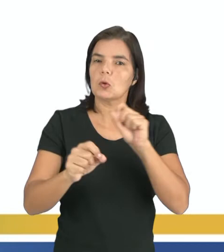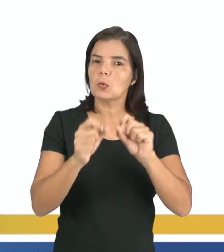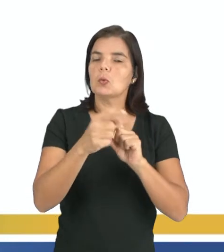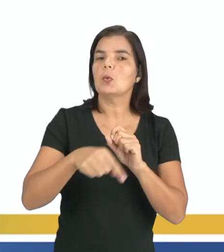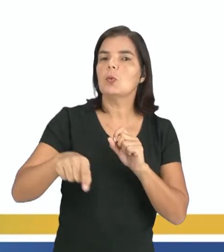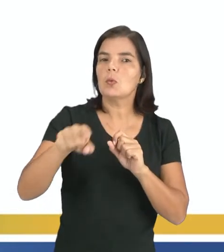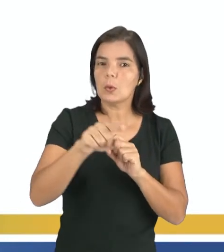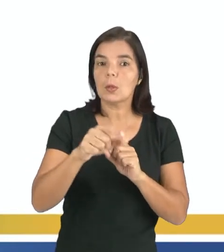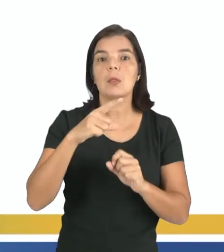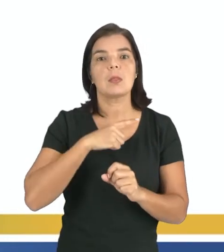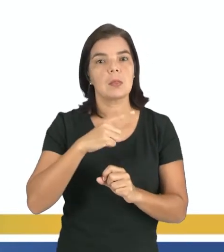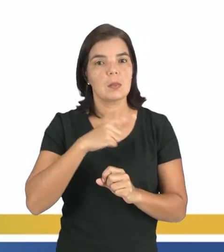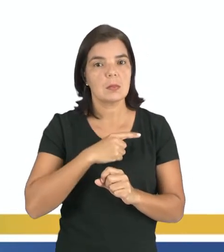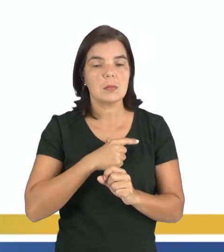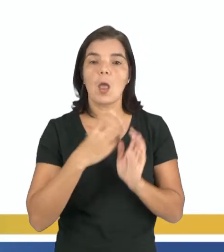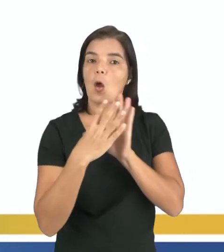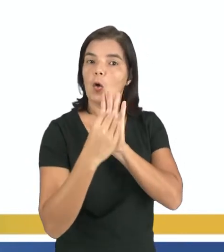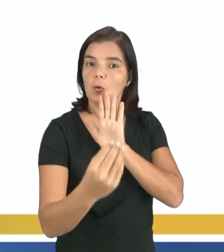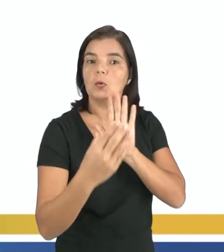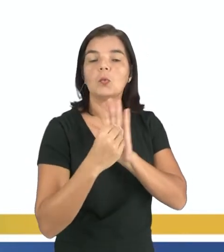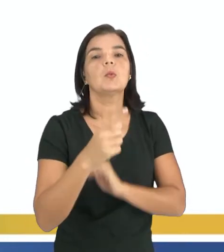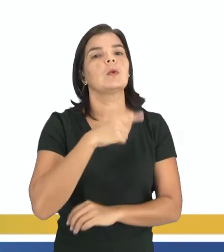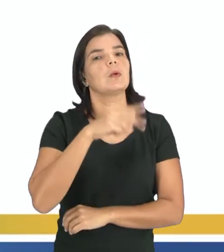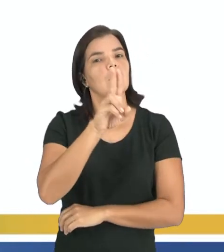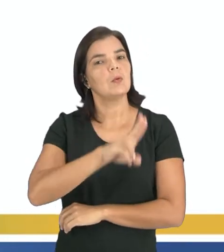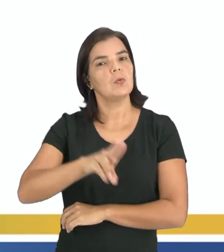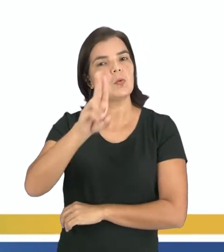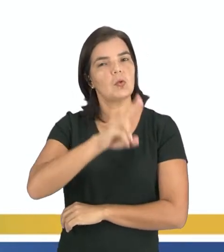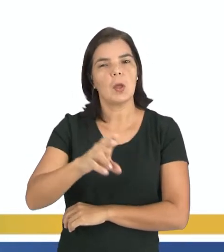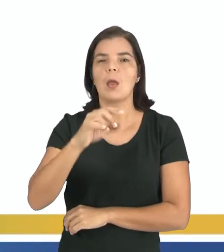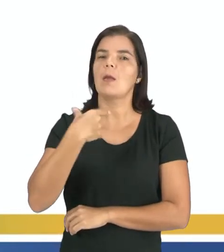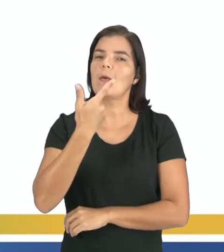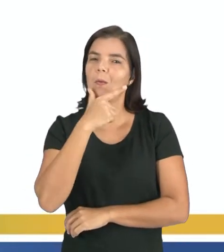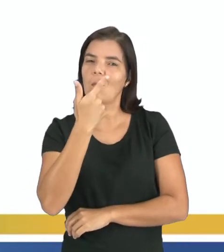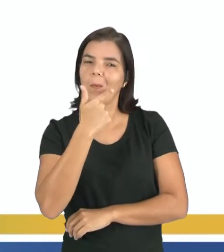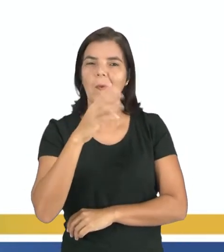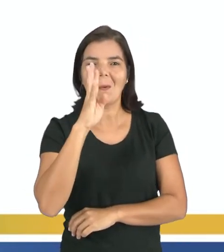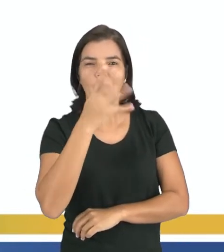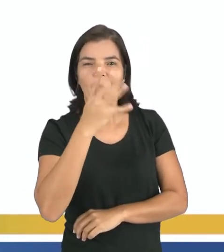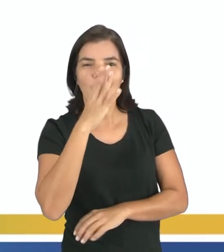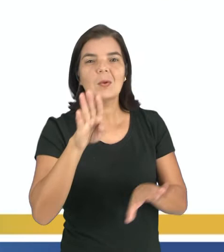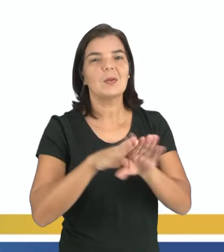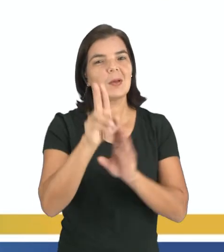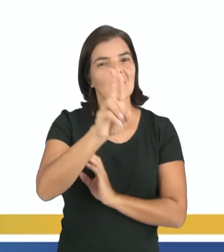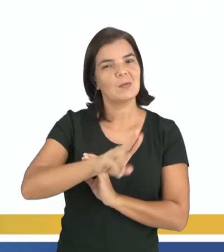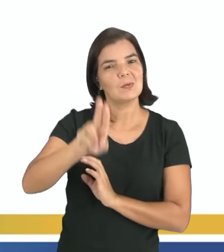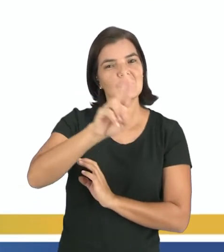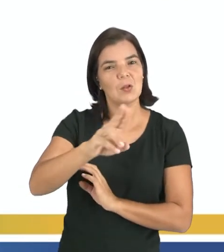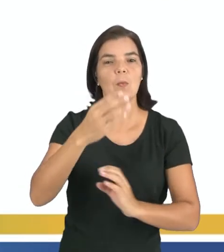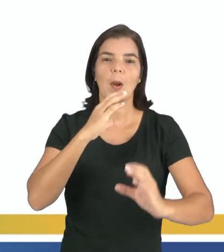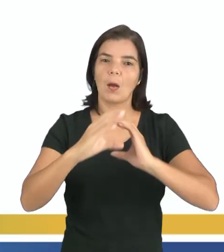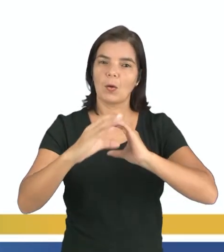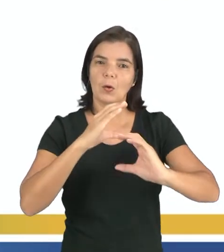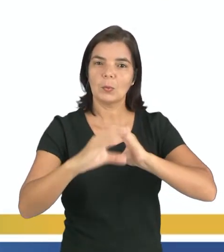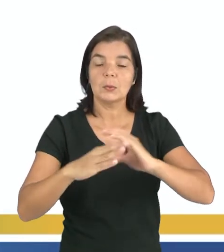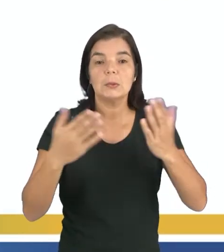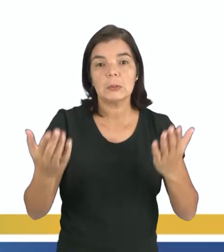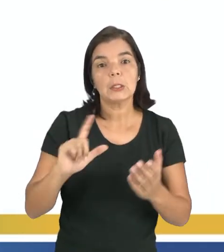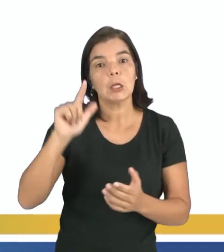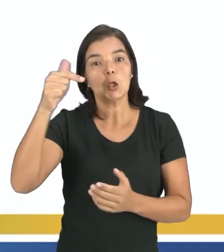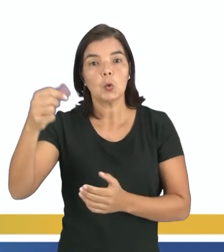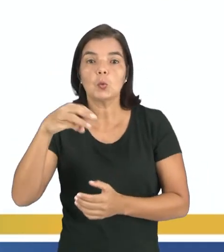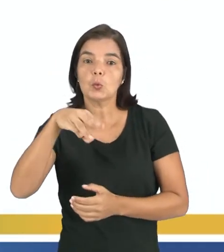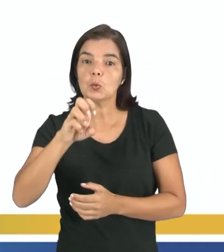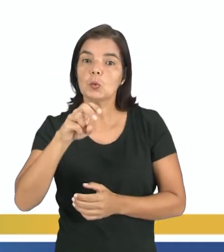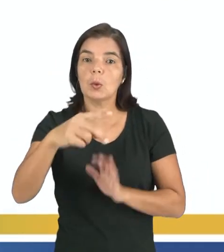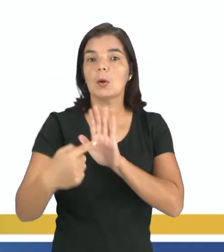ter percebido que tem aquele meme que a gente usa, que tem ironia, que tem humor e que ele é usado mais para comunicação. E tem os outros memes